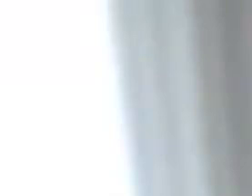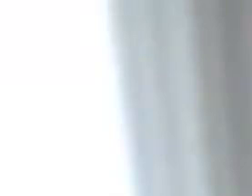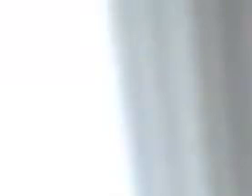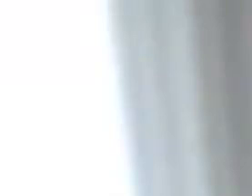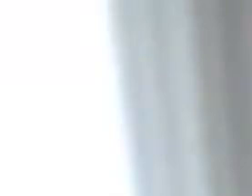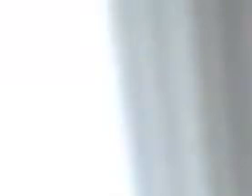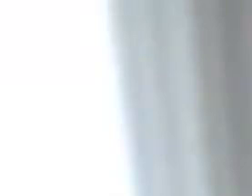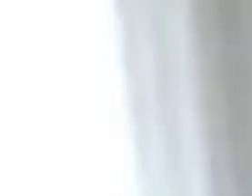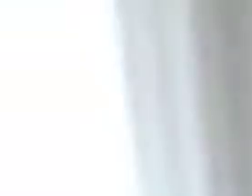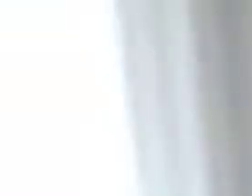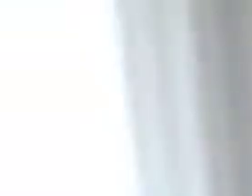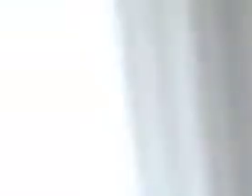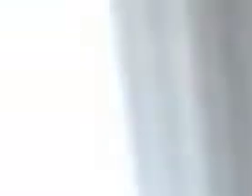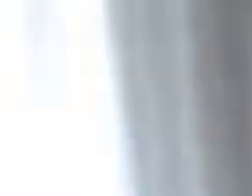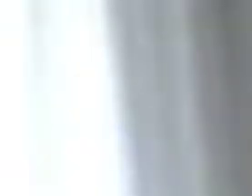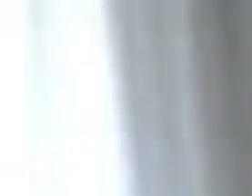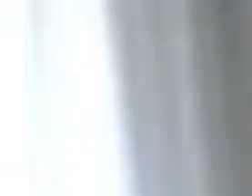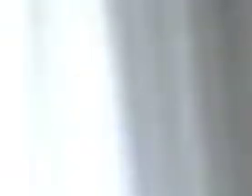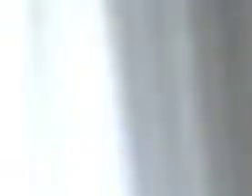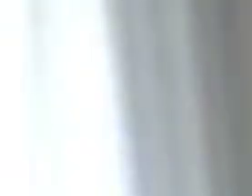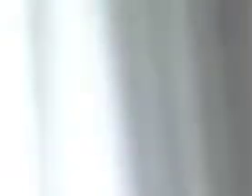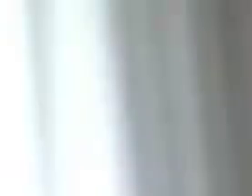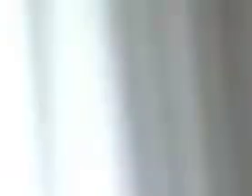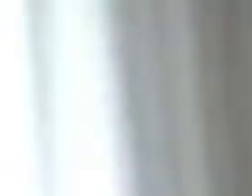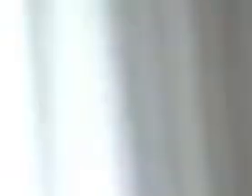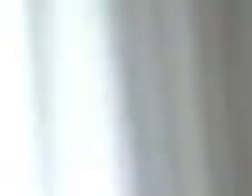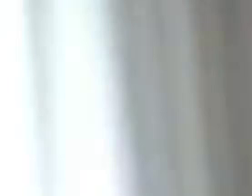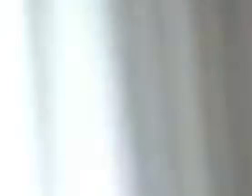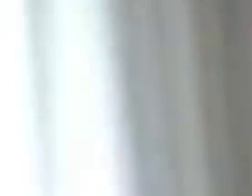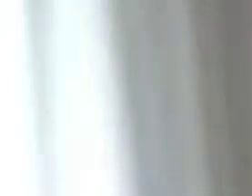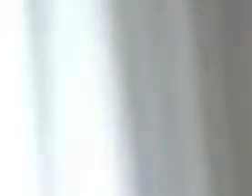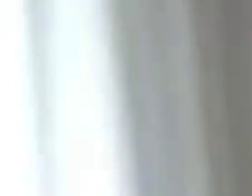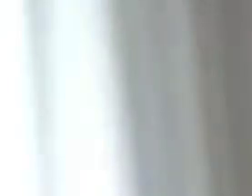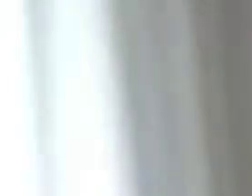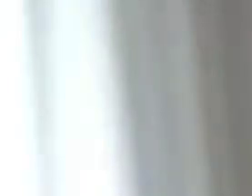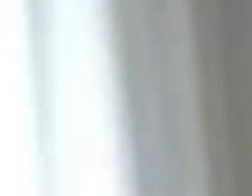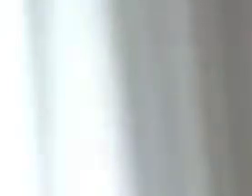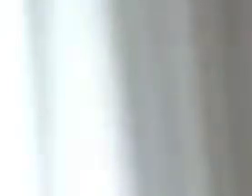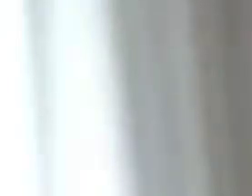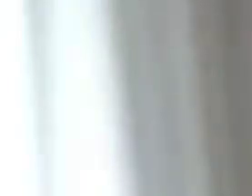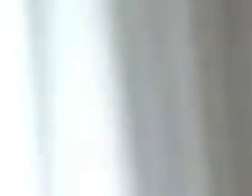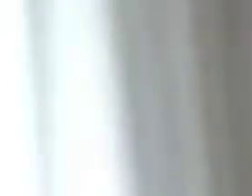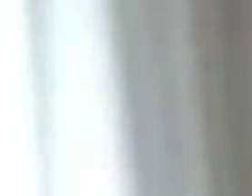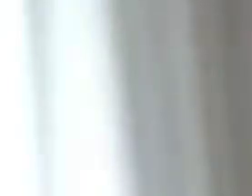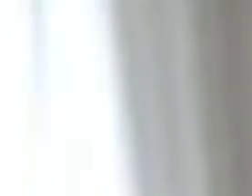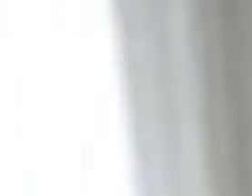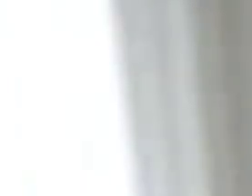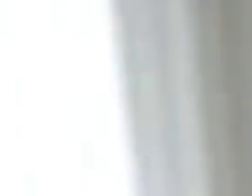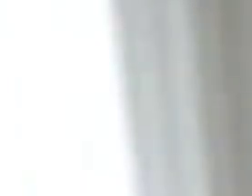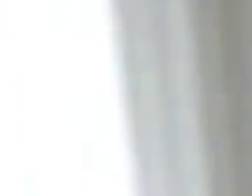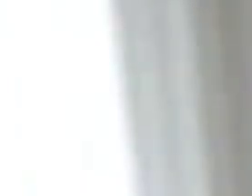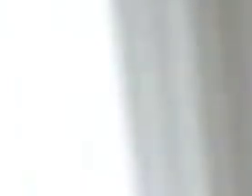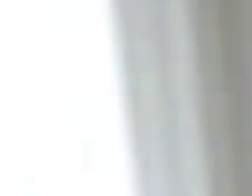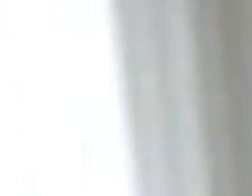mais acessos, que vocês conheçam. E quem tiver interessado em ser um pesquisador do Think Tank, a gente